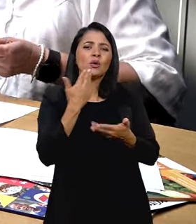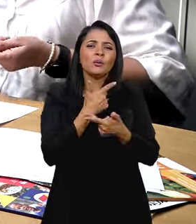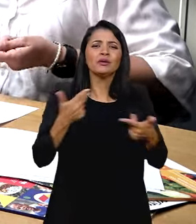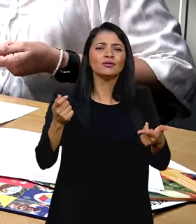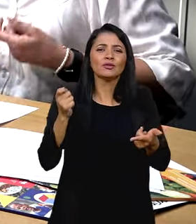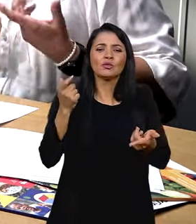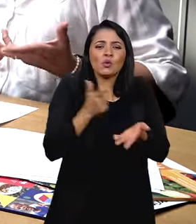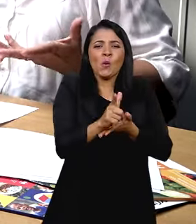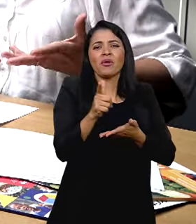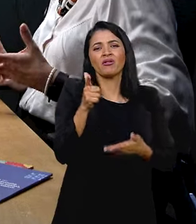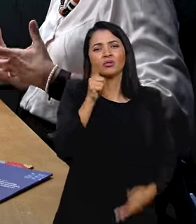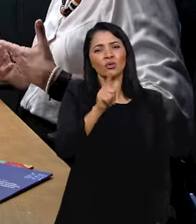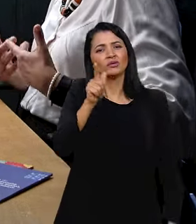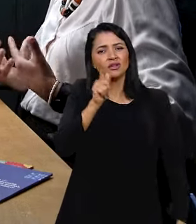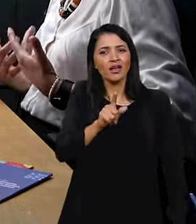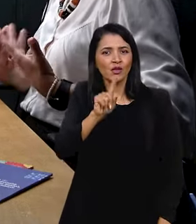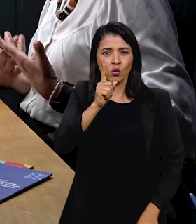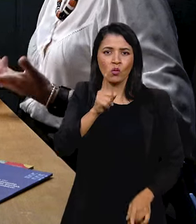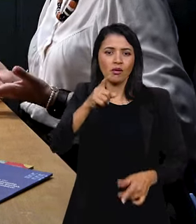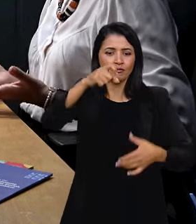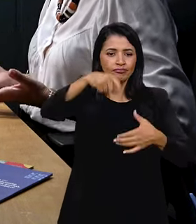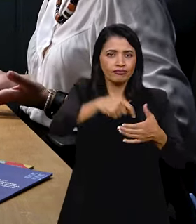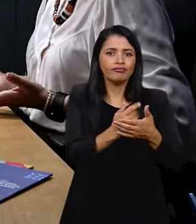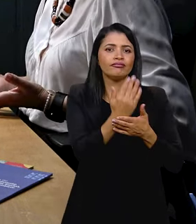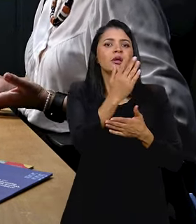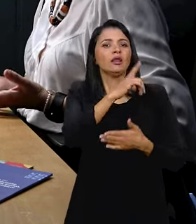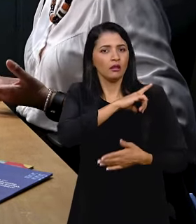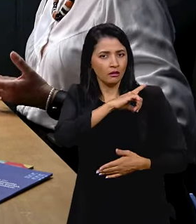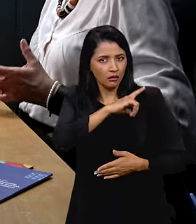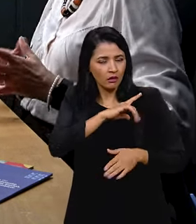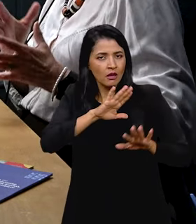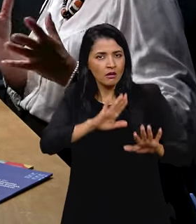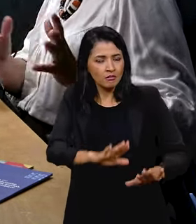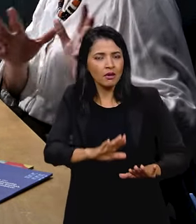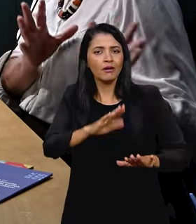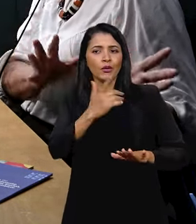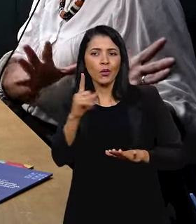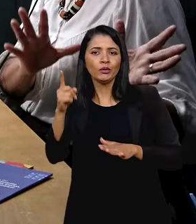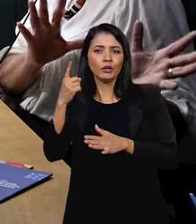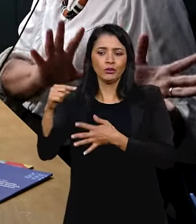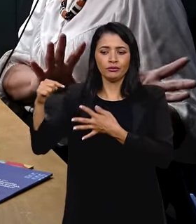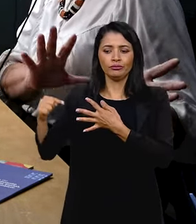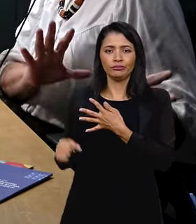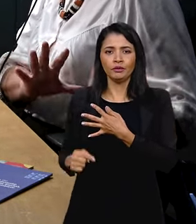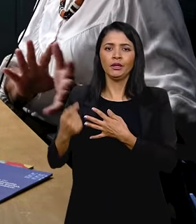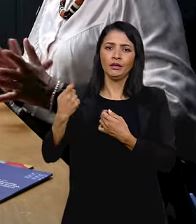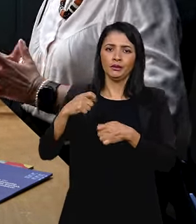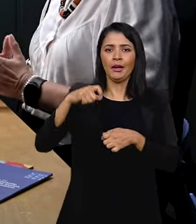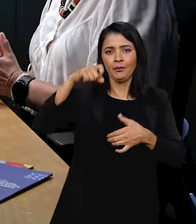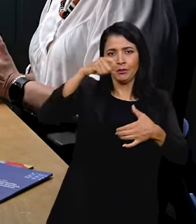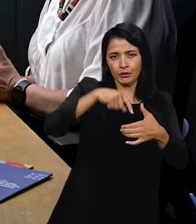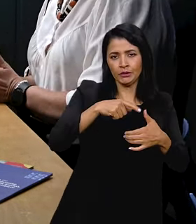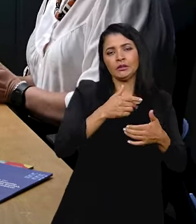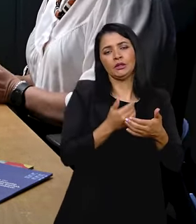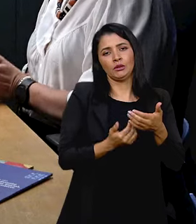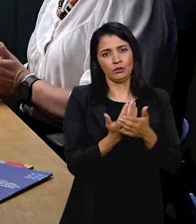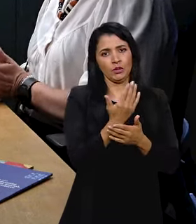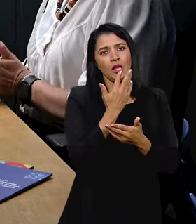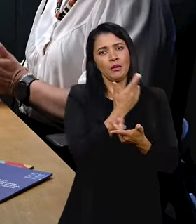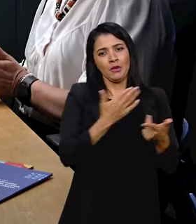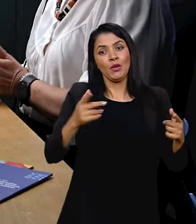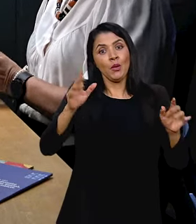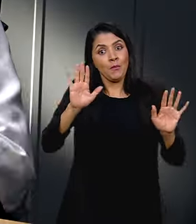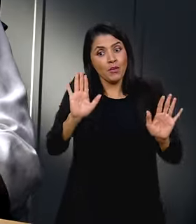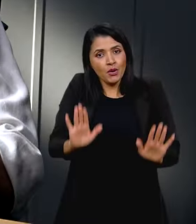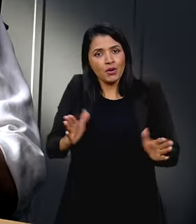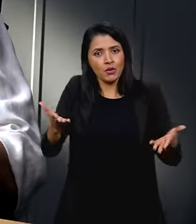comida porque não conseguem comprar a comida não é que a comida não está sendo produzida tem um conjunto de questões que a gente tem que entrar na produção de alimentos mas